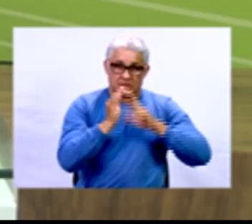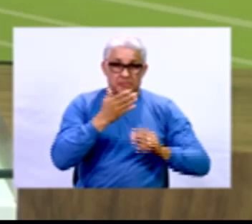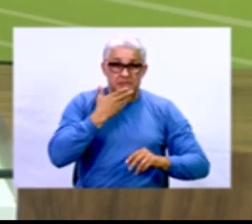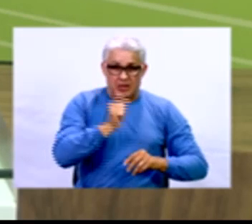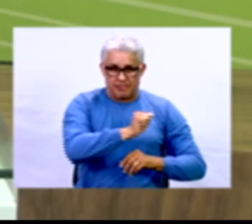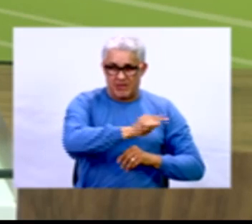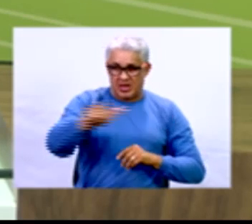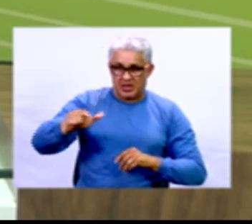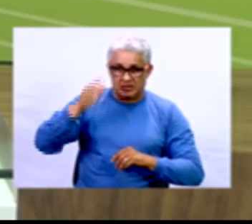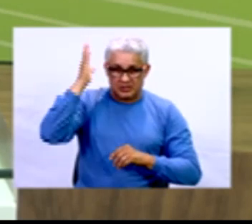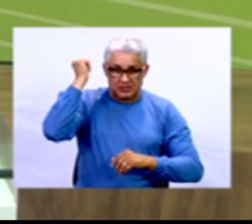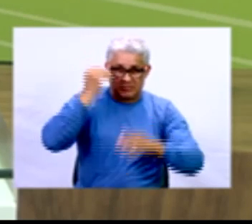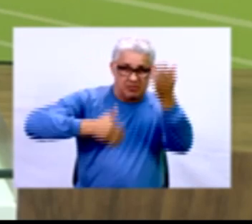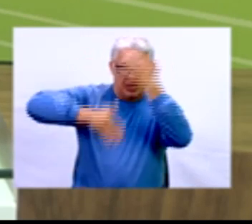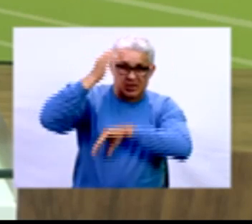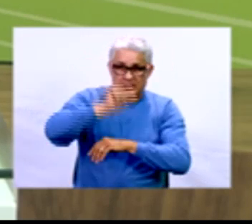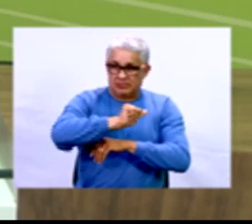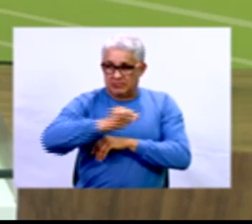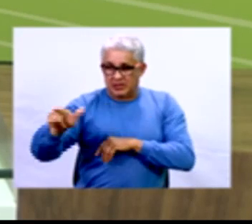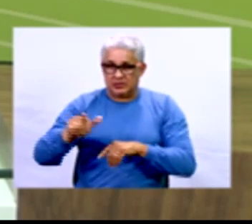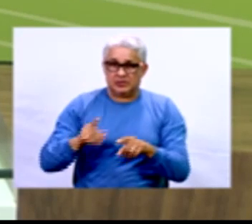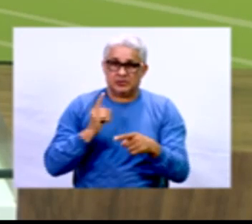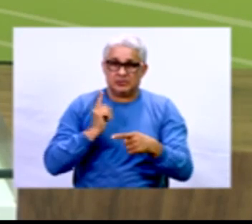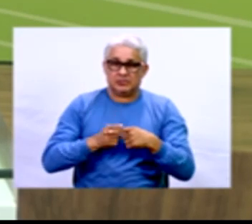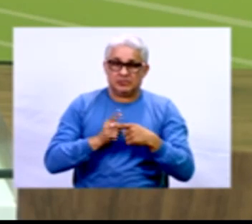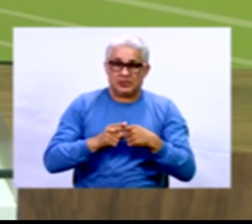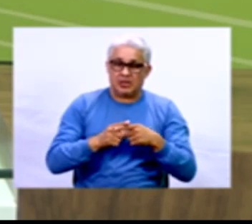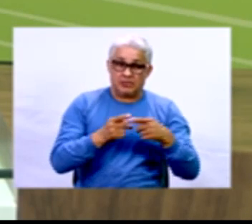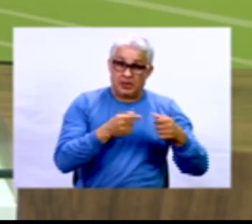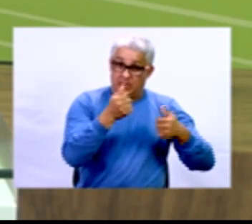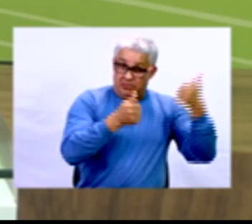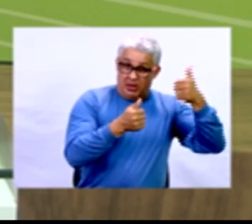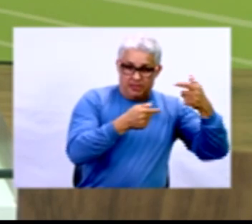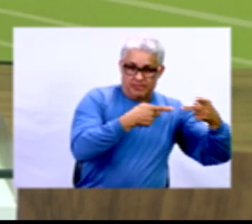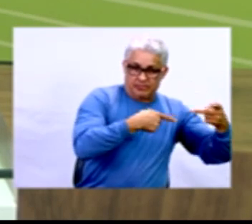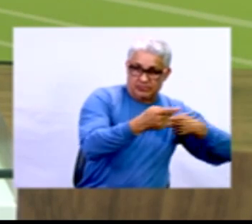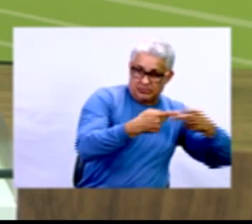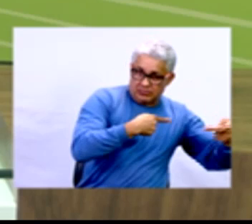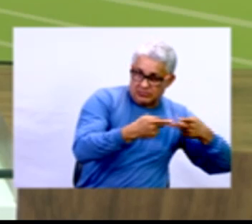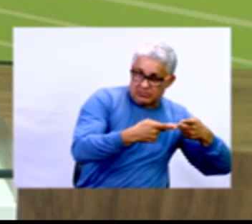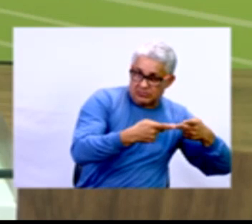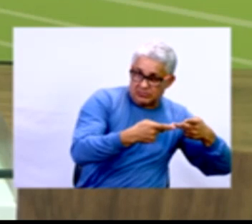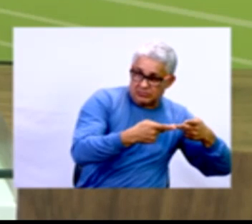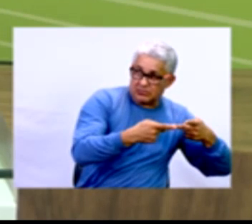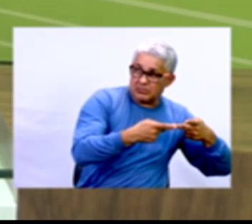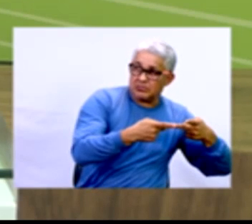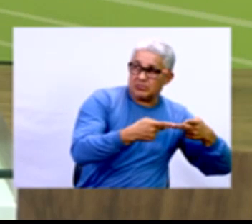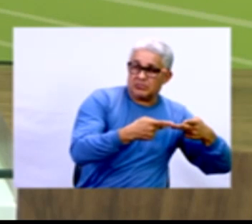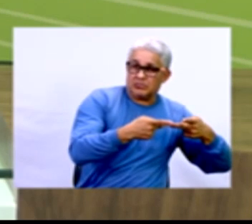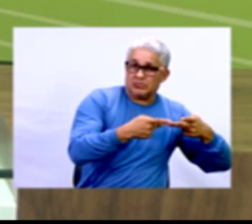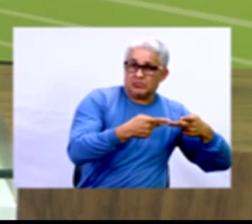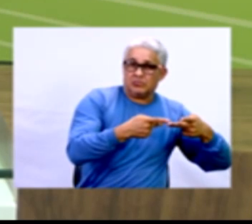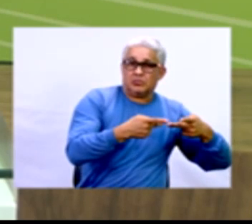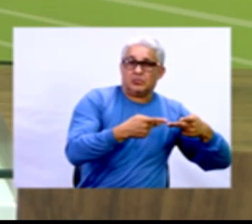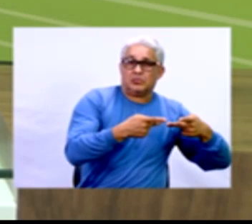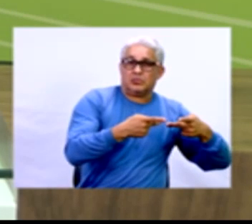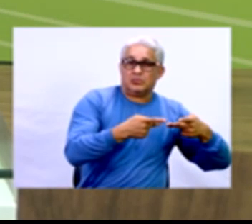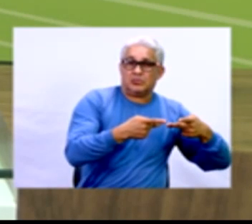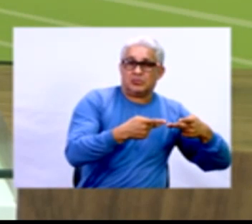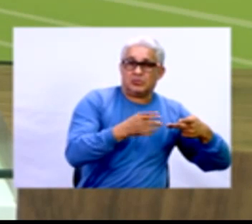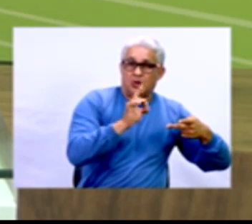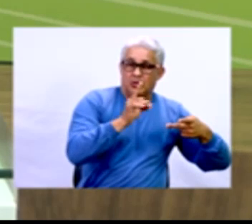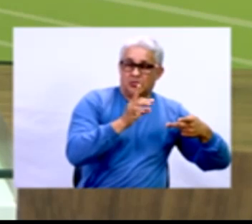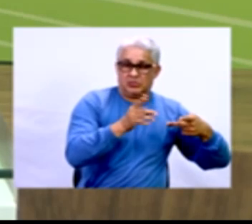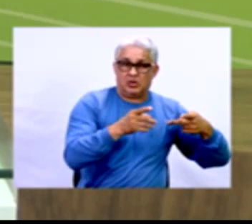ter mais sucesso do que o outro, é justamente a questão de planejar as suas ações. Isso serve não só para essa questão de